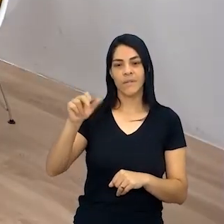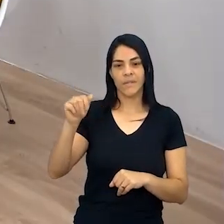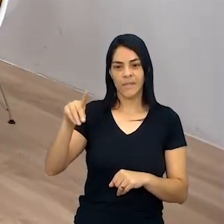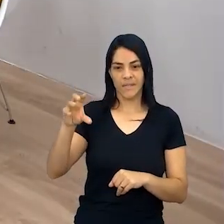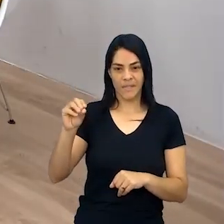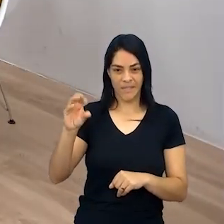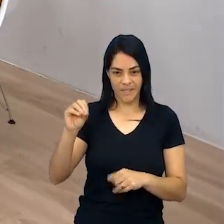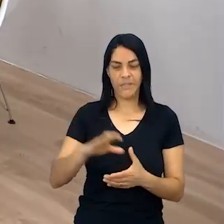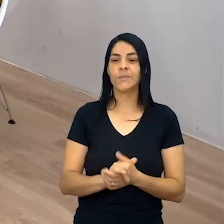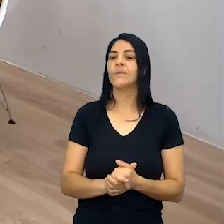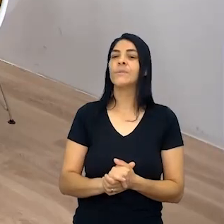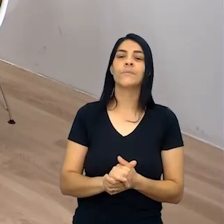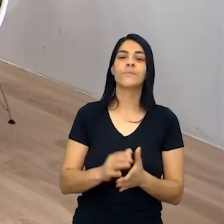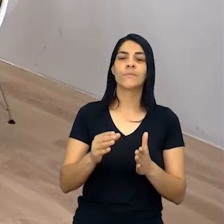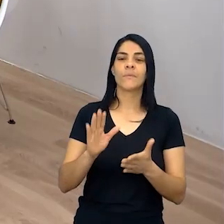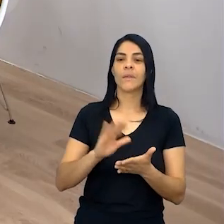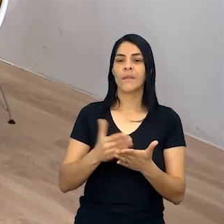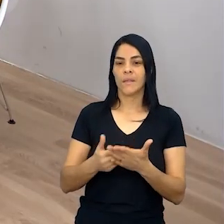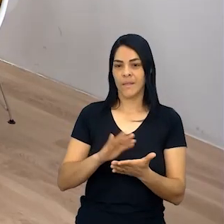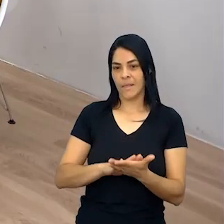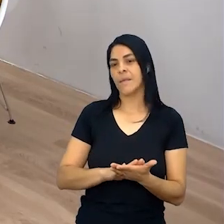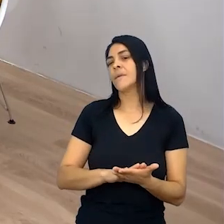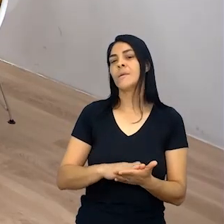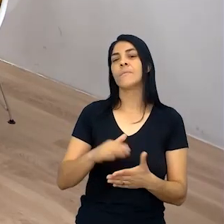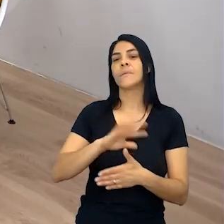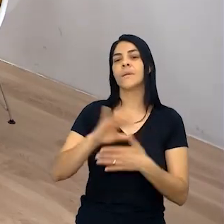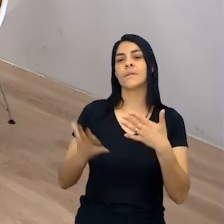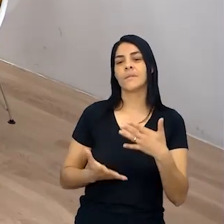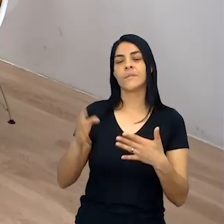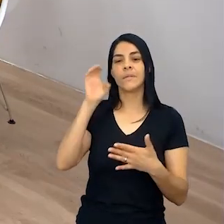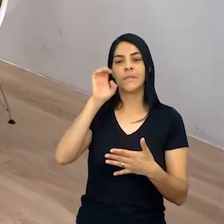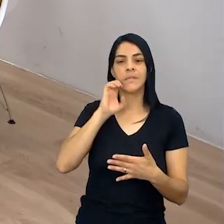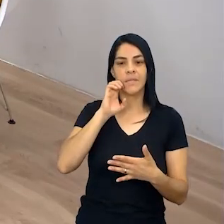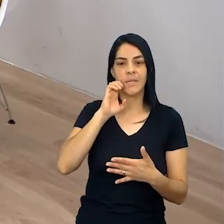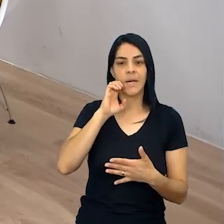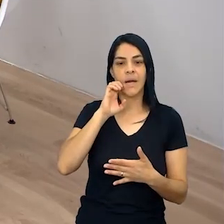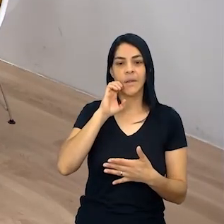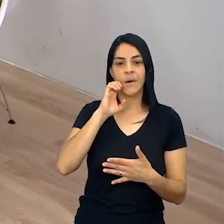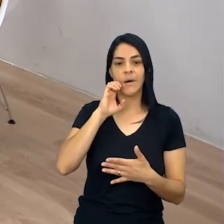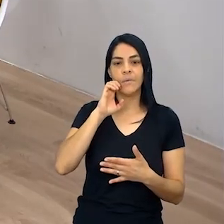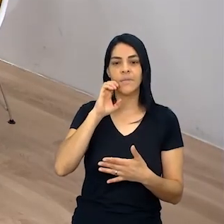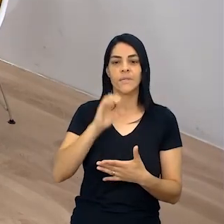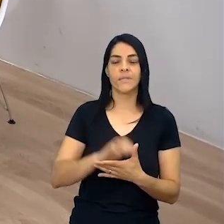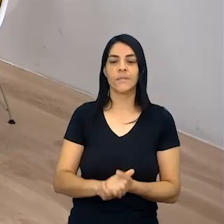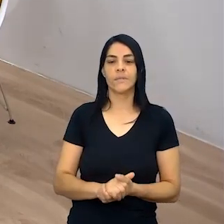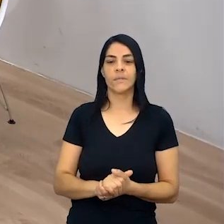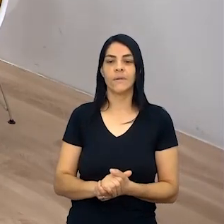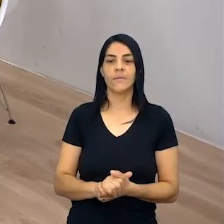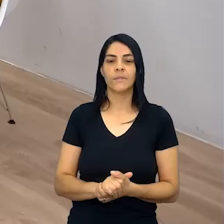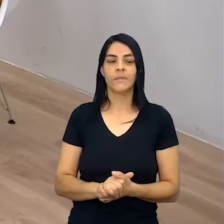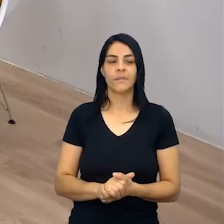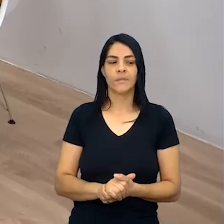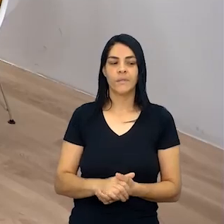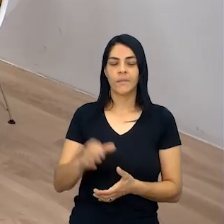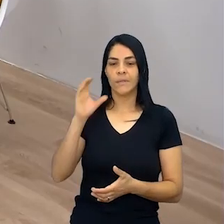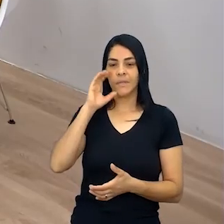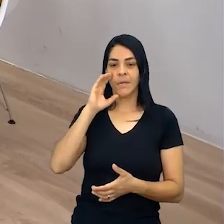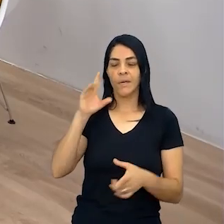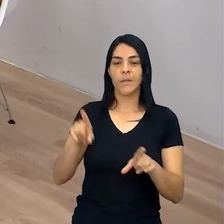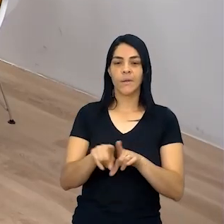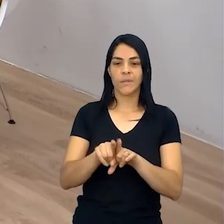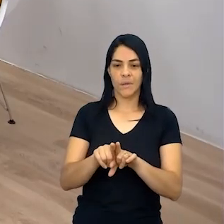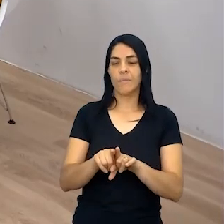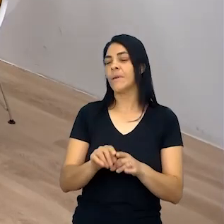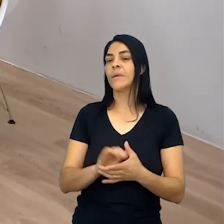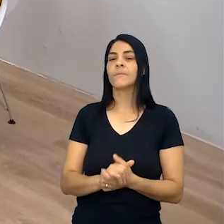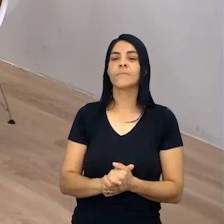nas mídias o Lucas, na Libras a Carolina e Elisângela, e na audiodescrição, que a gente está aí inovando cada dia mais, né? Aprendendo juntos, nós